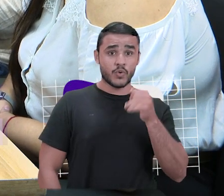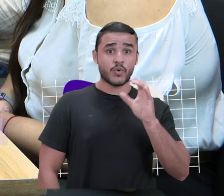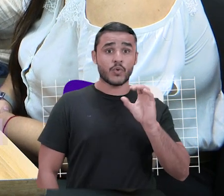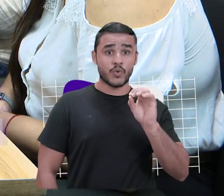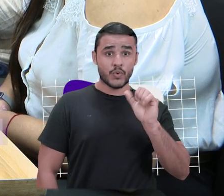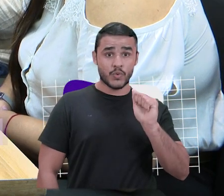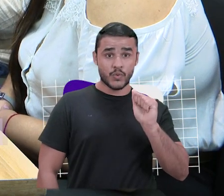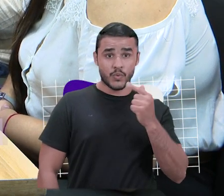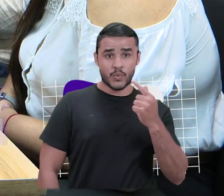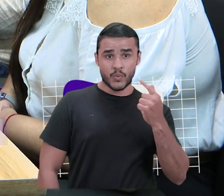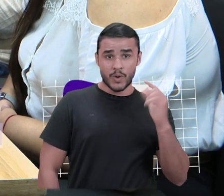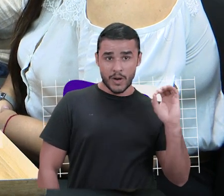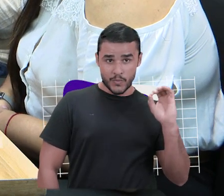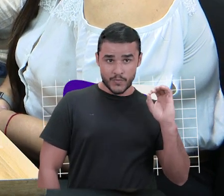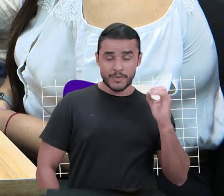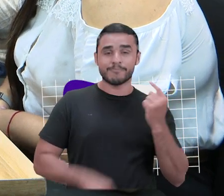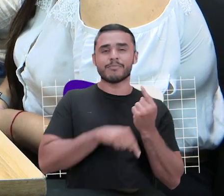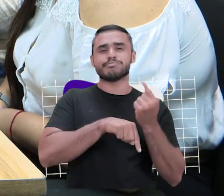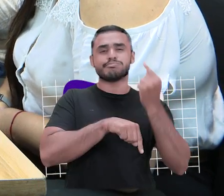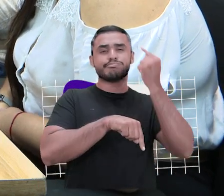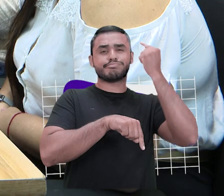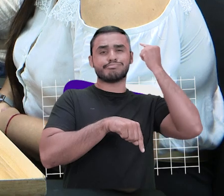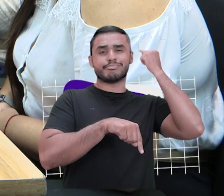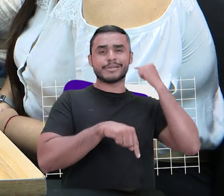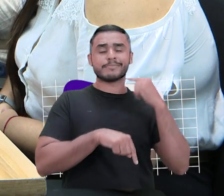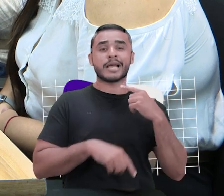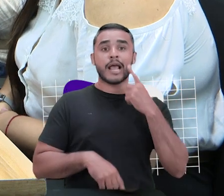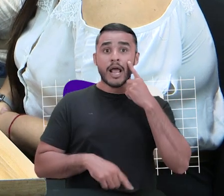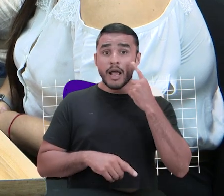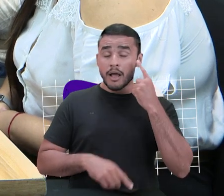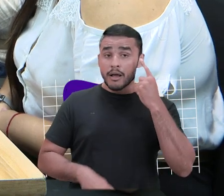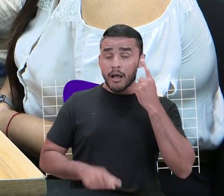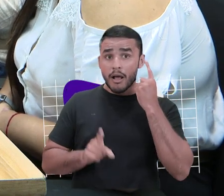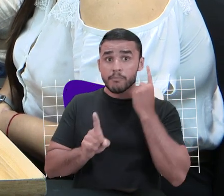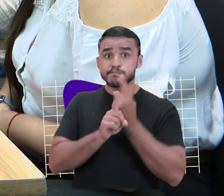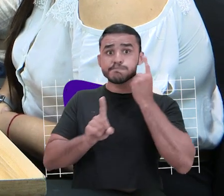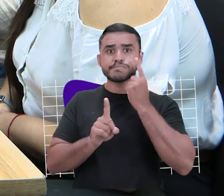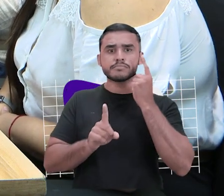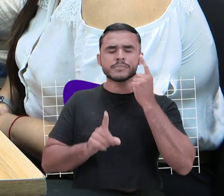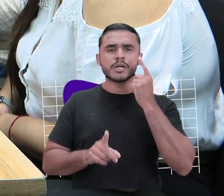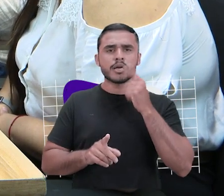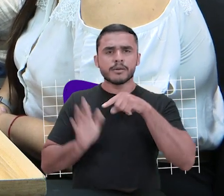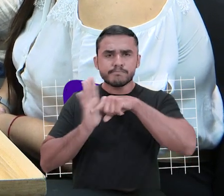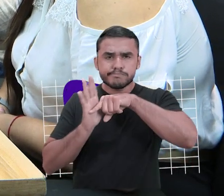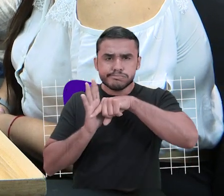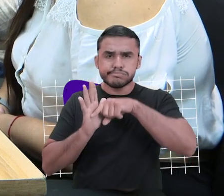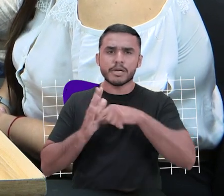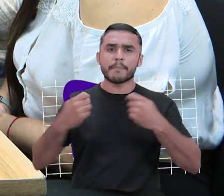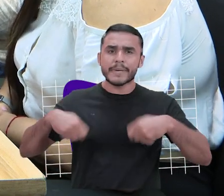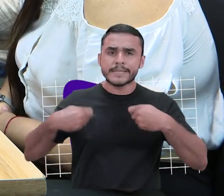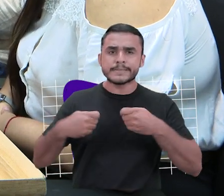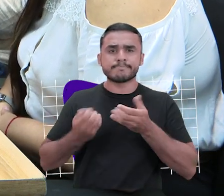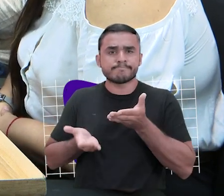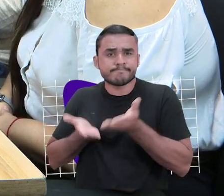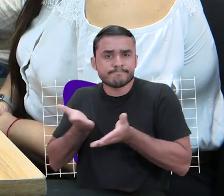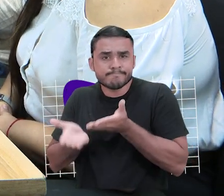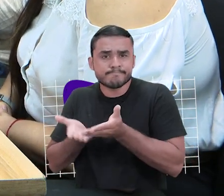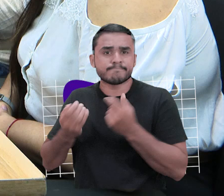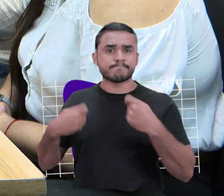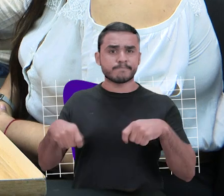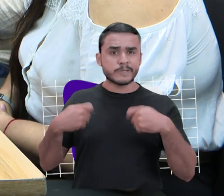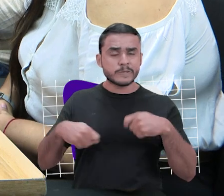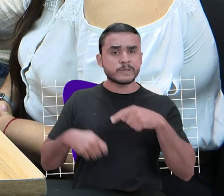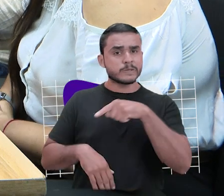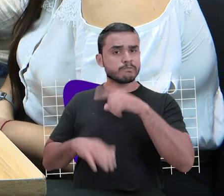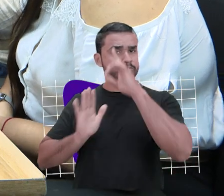pessoa autista, né? E aí a gente foi atrás de luta, atrás de tratamento, atrás de diagnóstico, dos